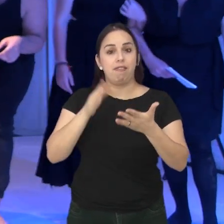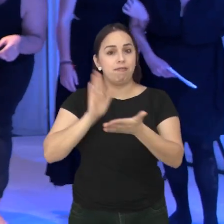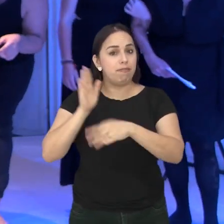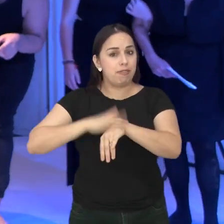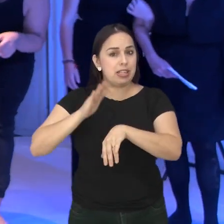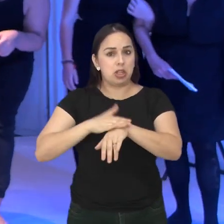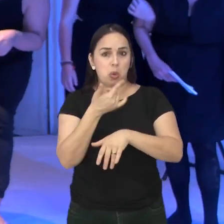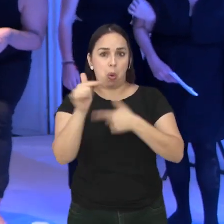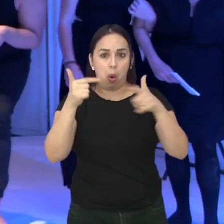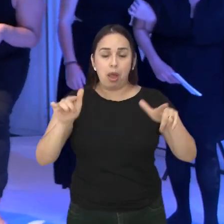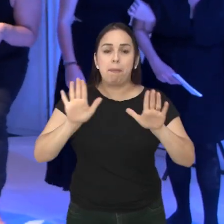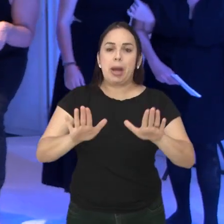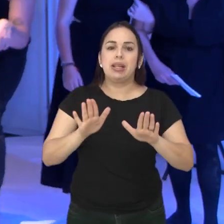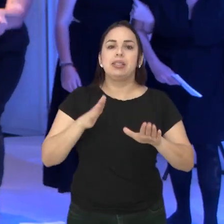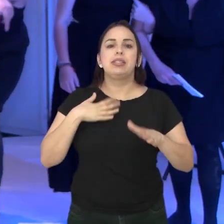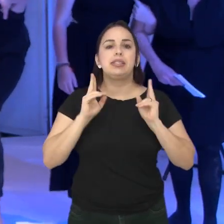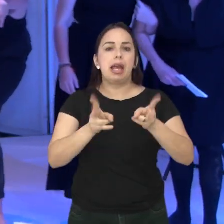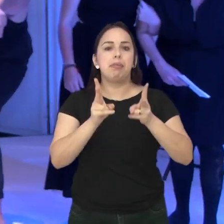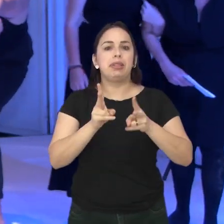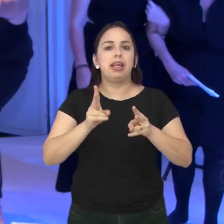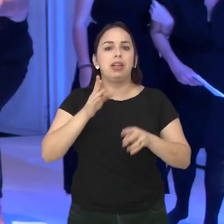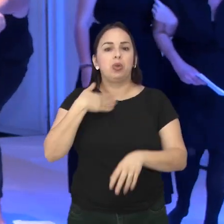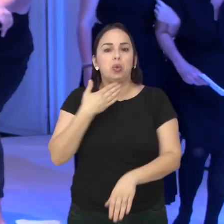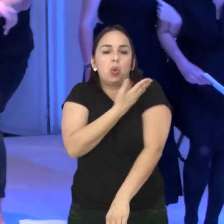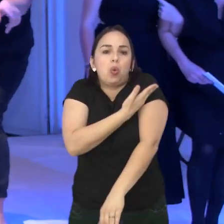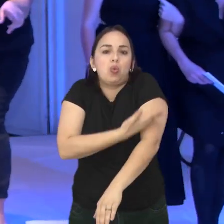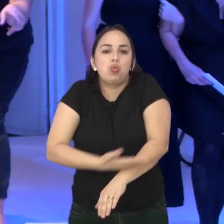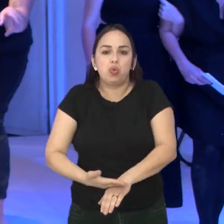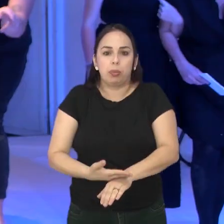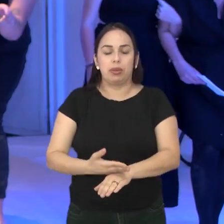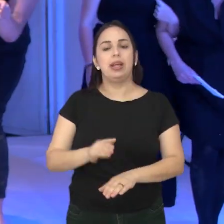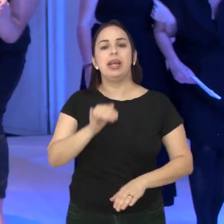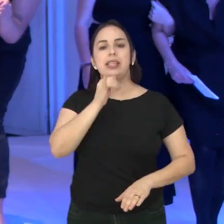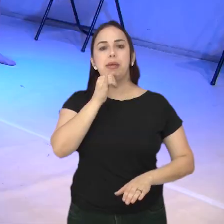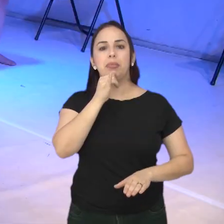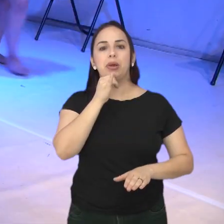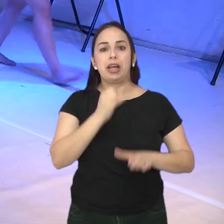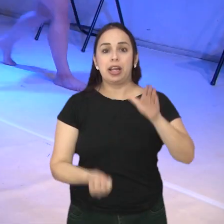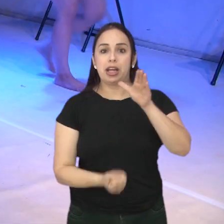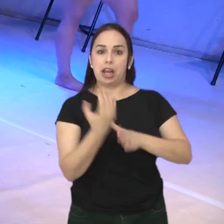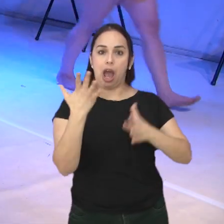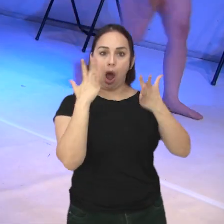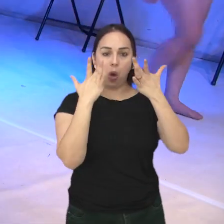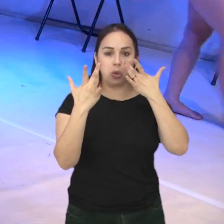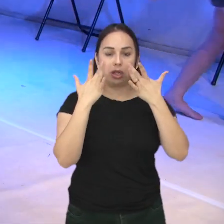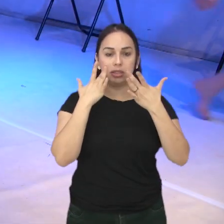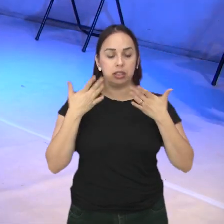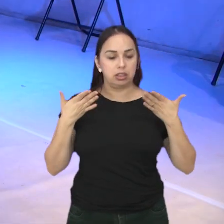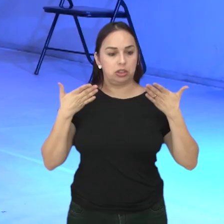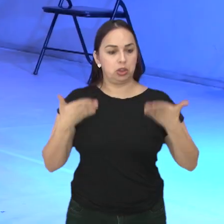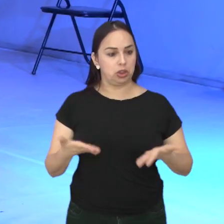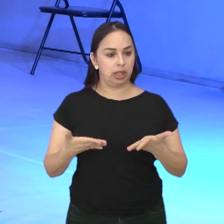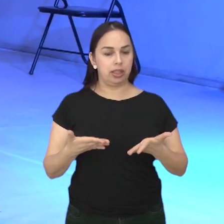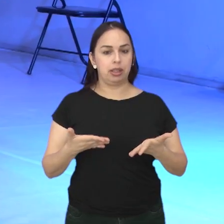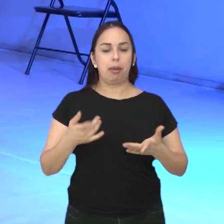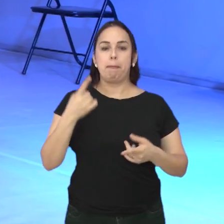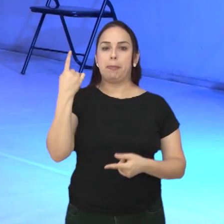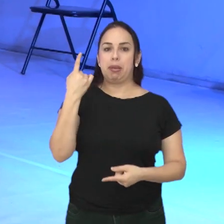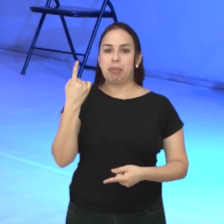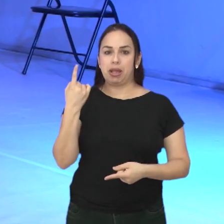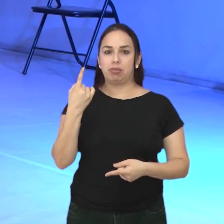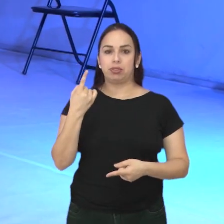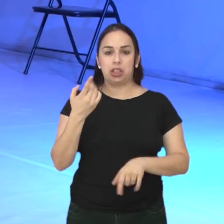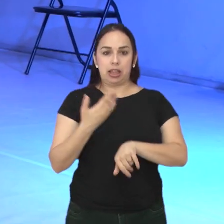coisas. Mas uma rotina sempre tem. Se você pegar uma montagem de um espetáculo, você tem que estabelecer uma rotina. Então você chega, faz